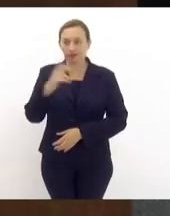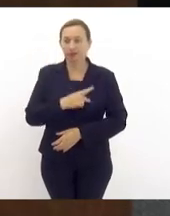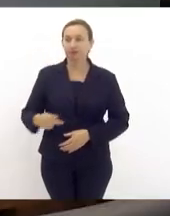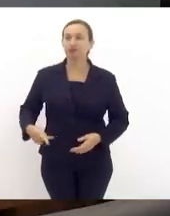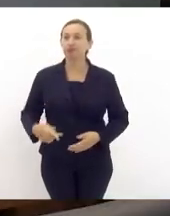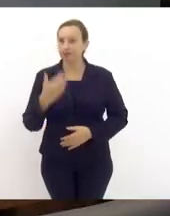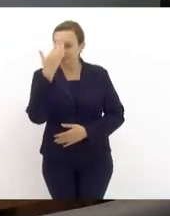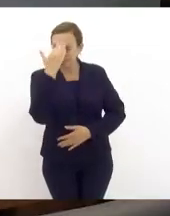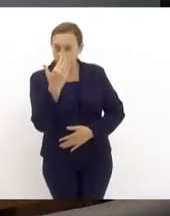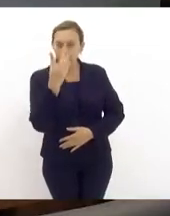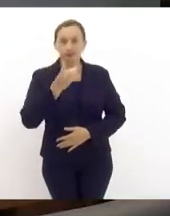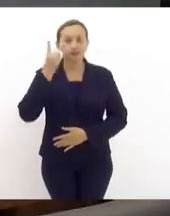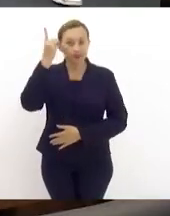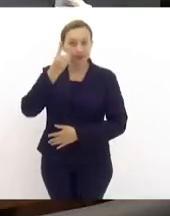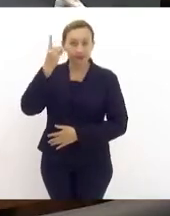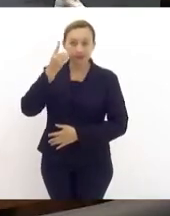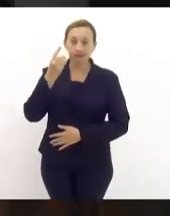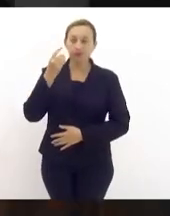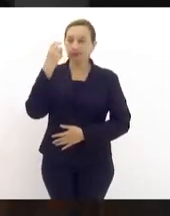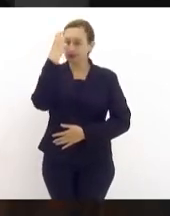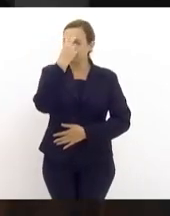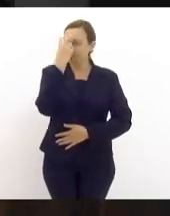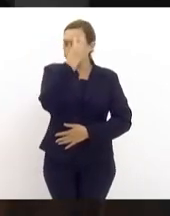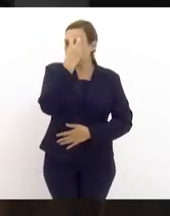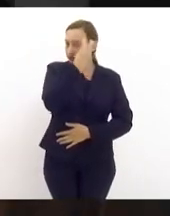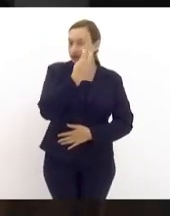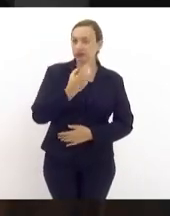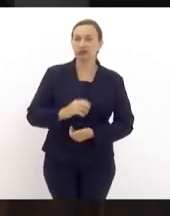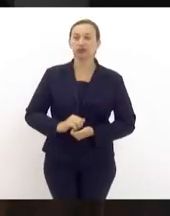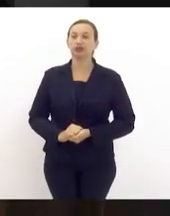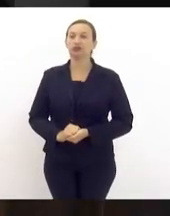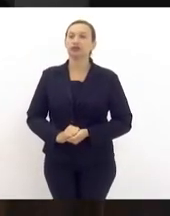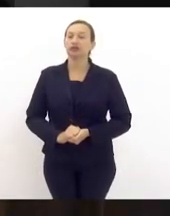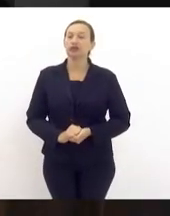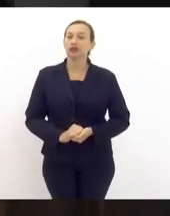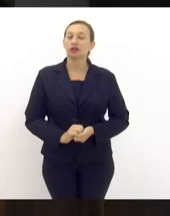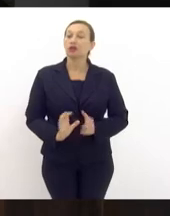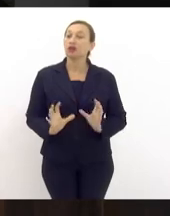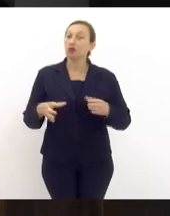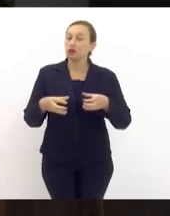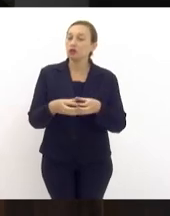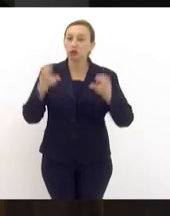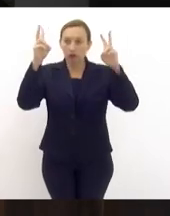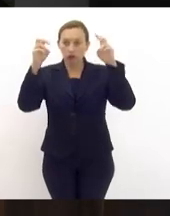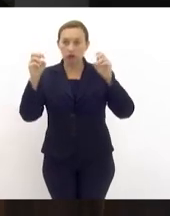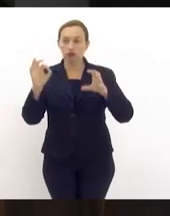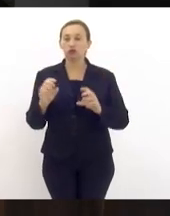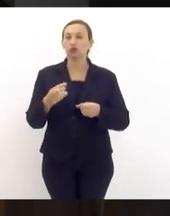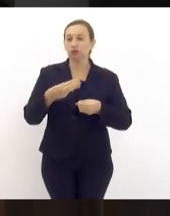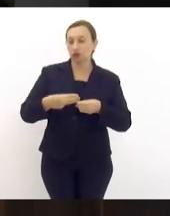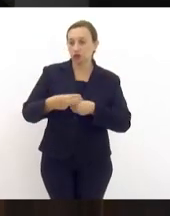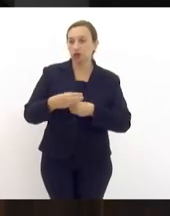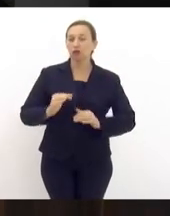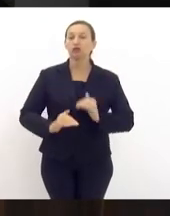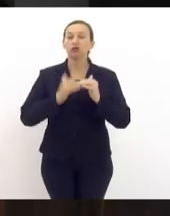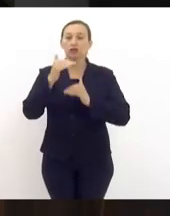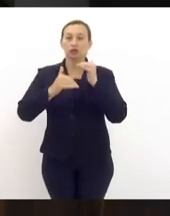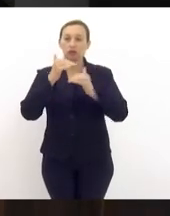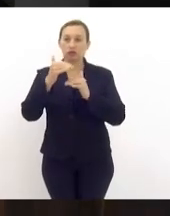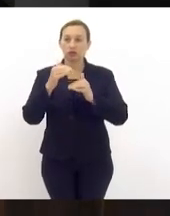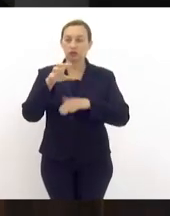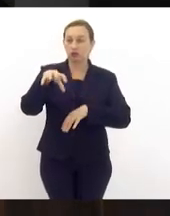Muito obrigada, deputada Verônica Lima. Para emitir parecer pela Comissão de Assuntos Municipais e Desenvolvimento